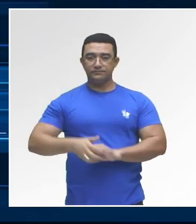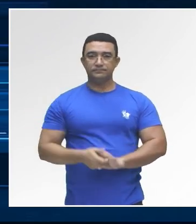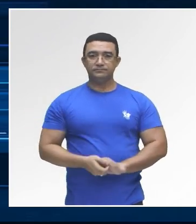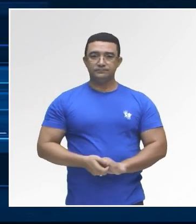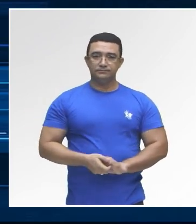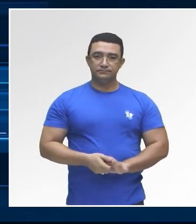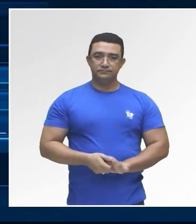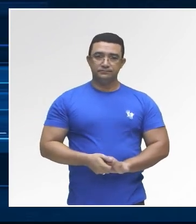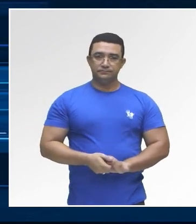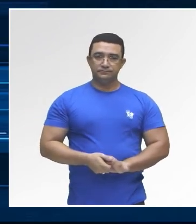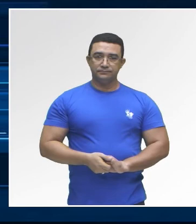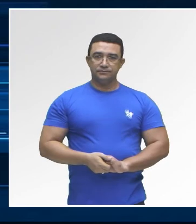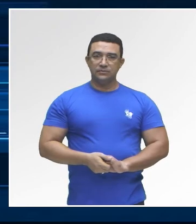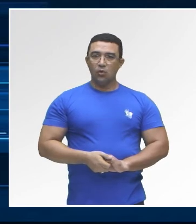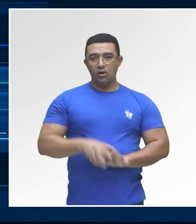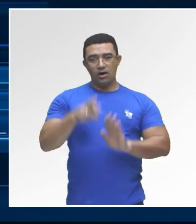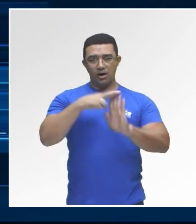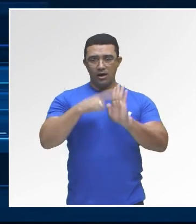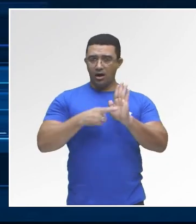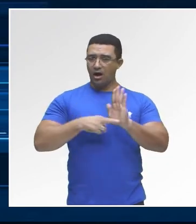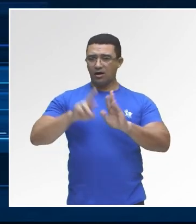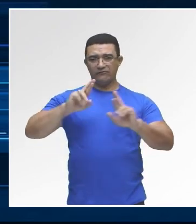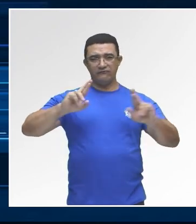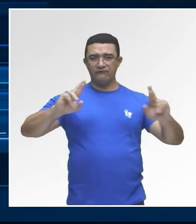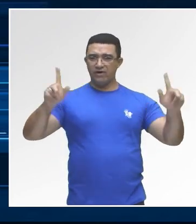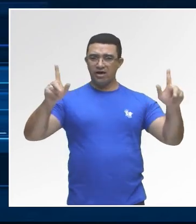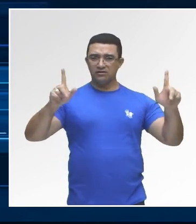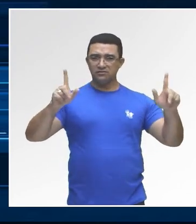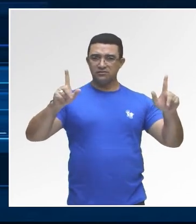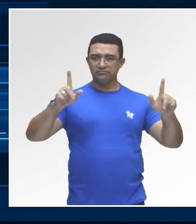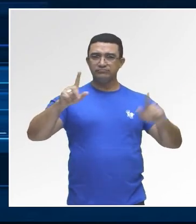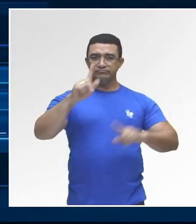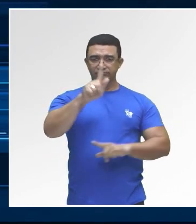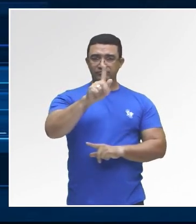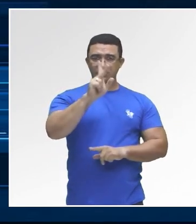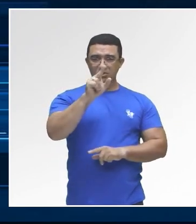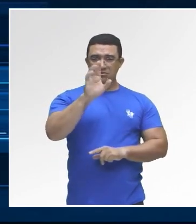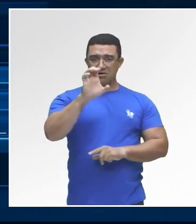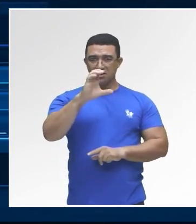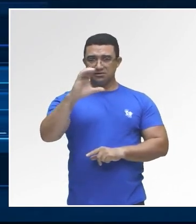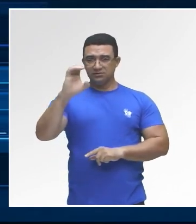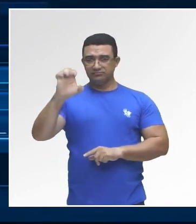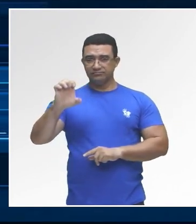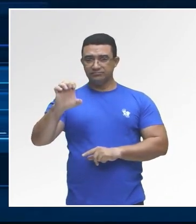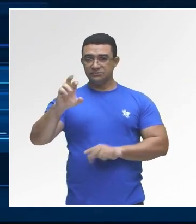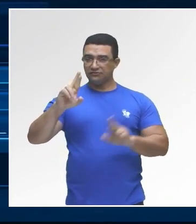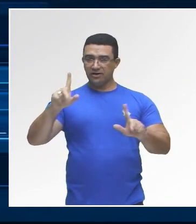ian. Não tem, ele fica uma forma totalmente diferente dos demais.